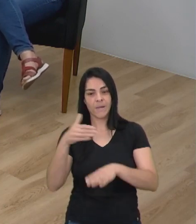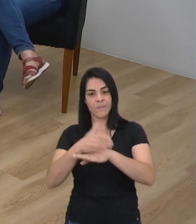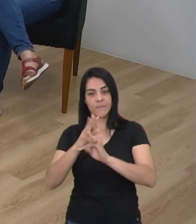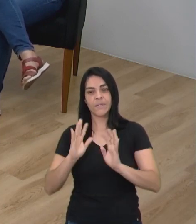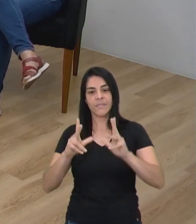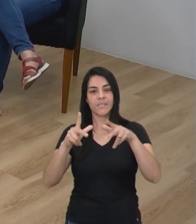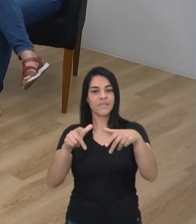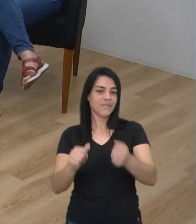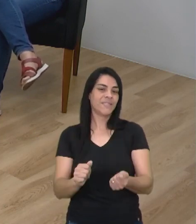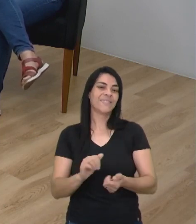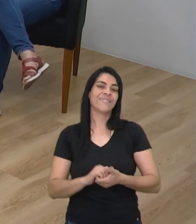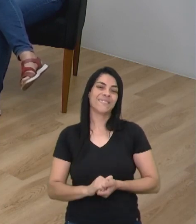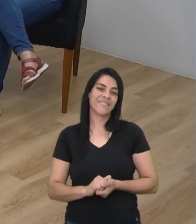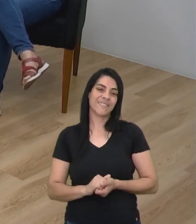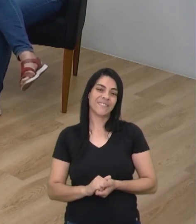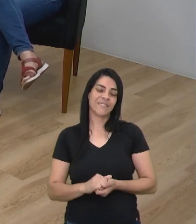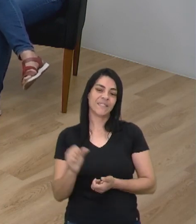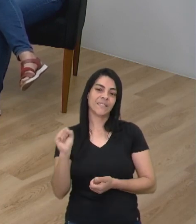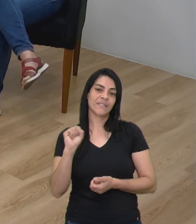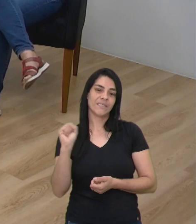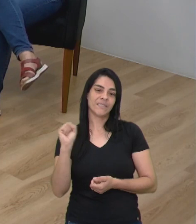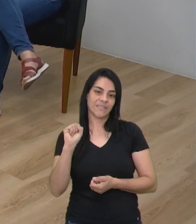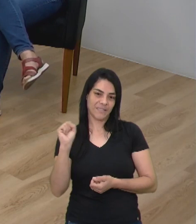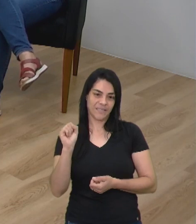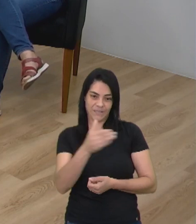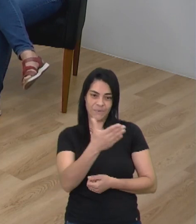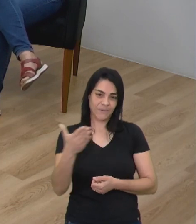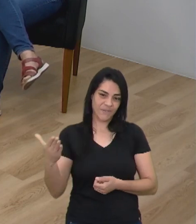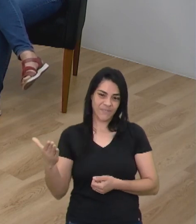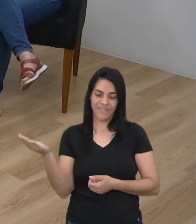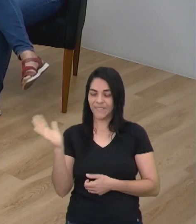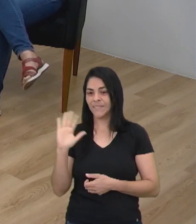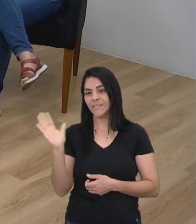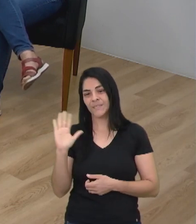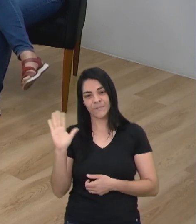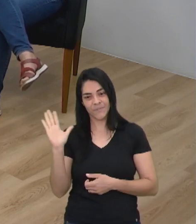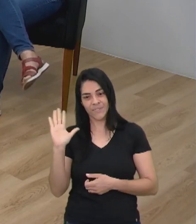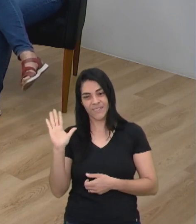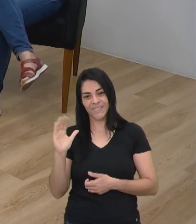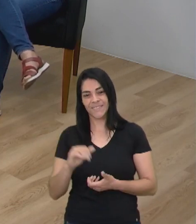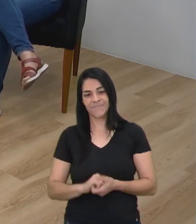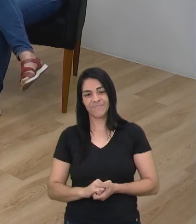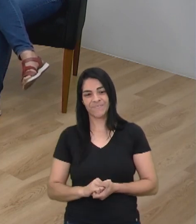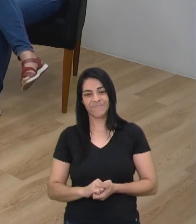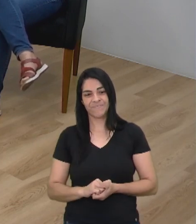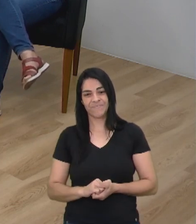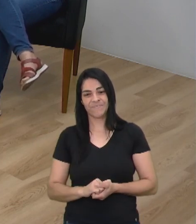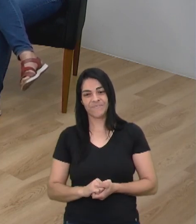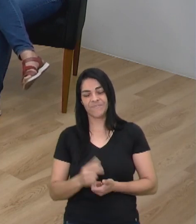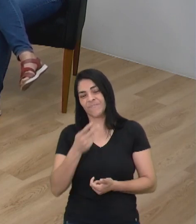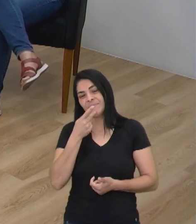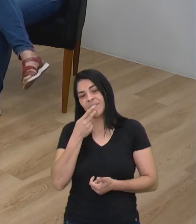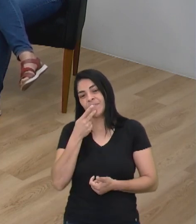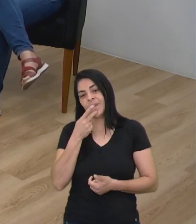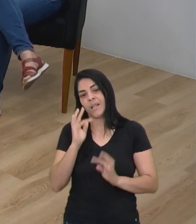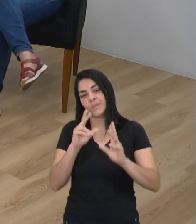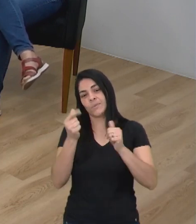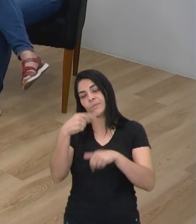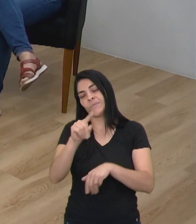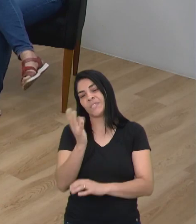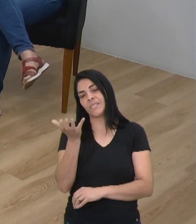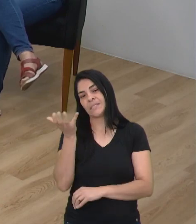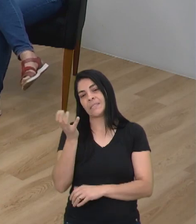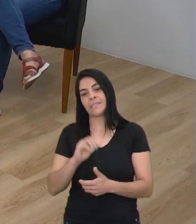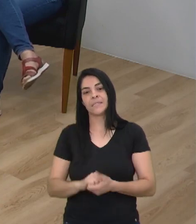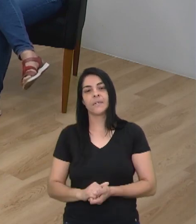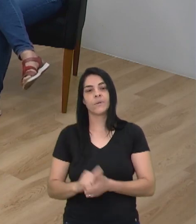olha, esses segundinhos abertos para vocês se despedirem, enfim, e falar o que vocês quiserem. Não